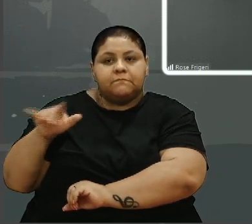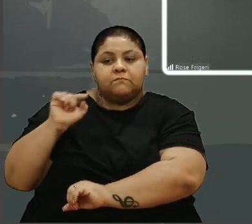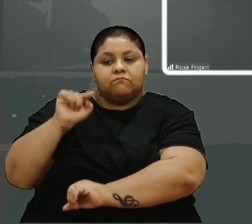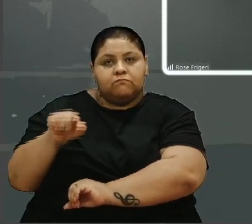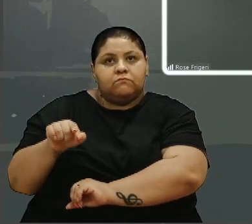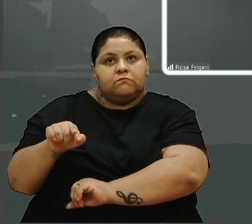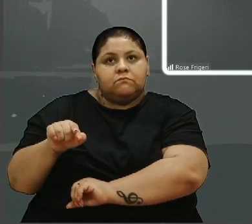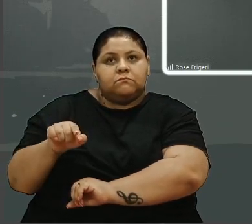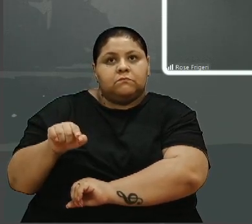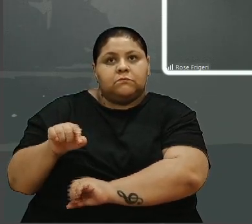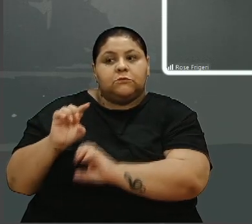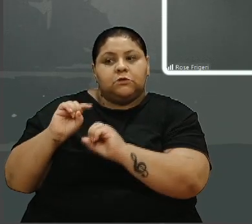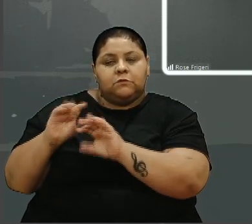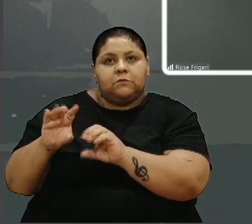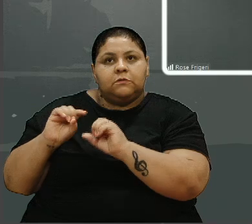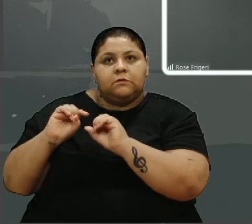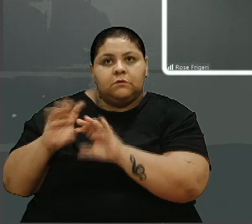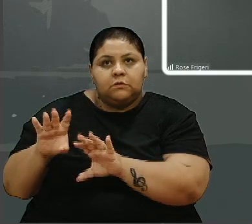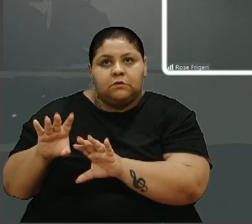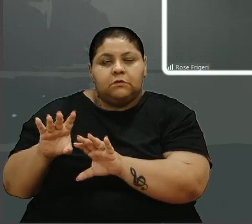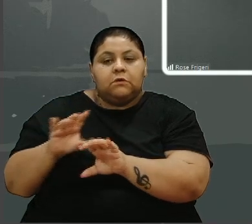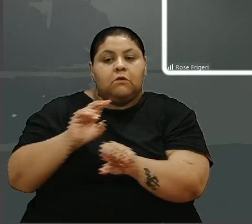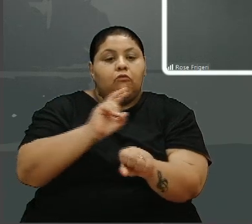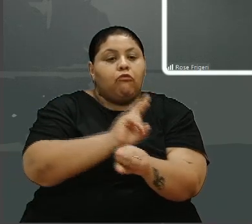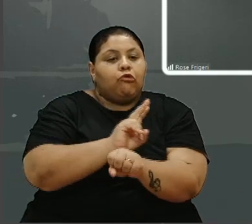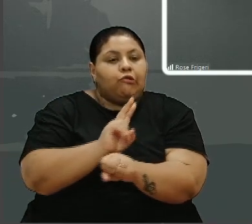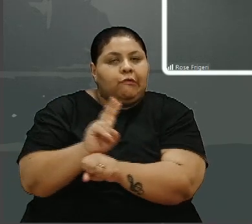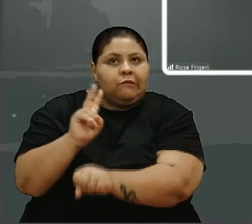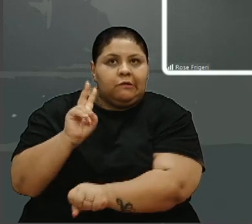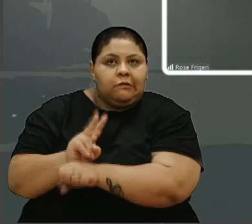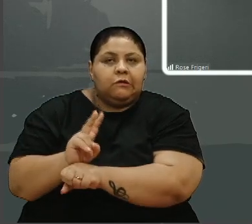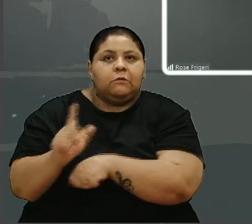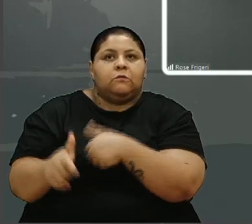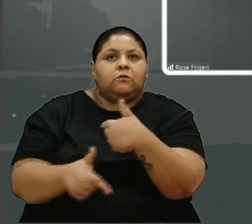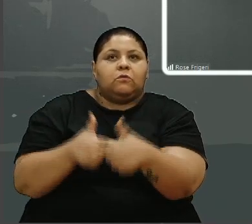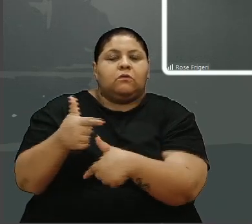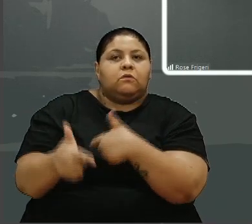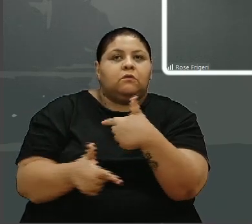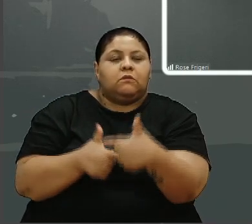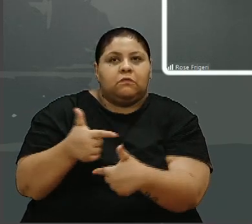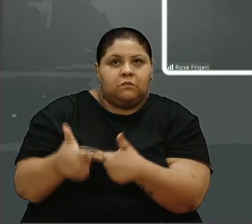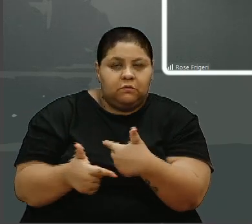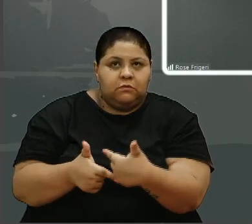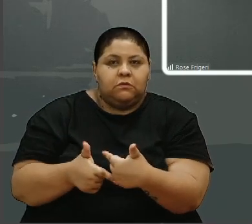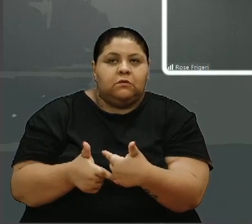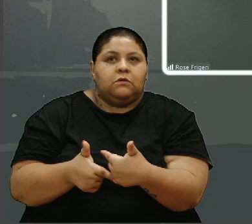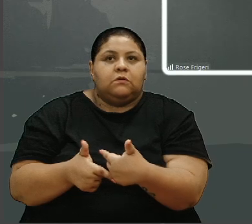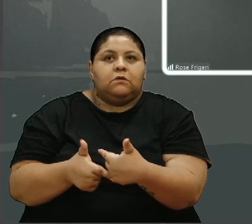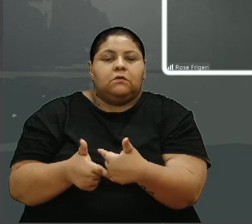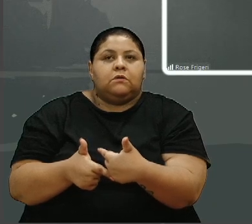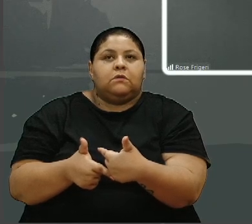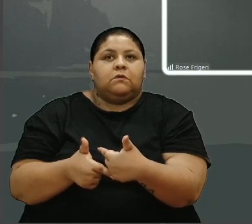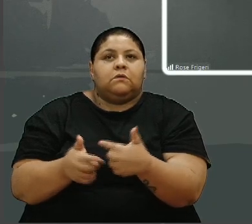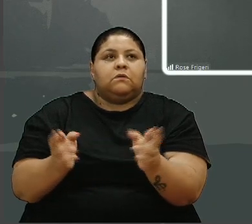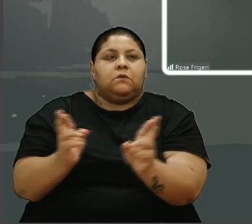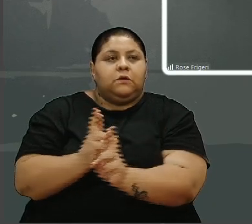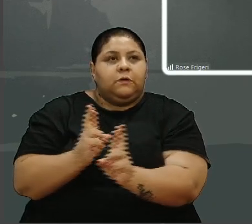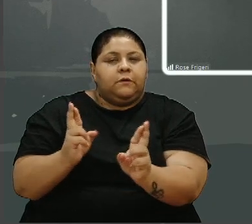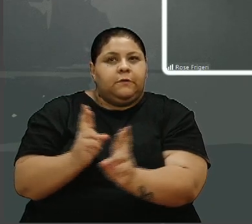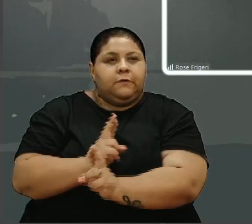eles educação, prevenção, trabalho de prevenção em